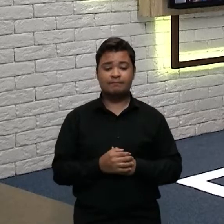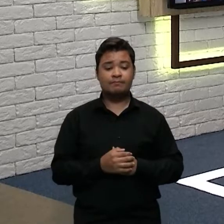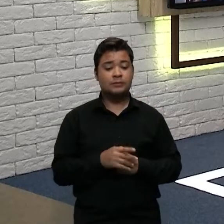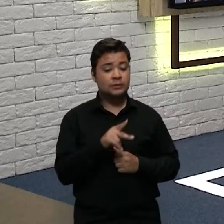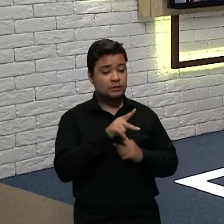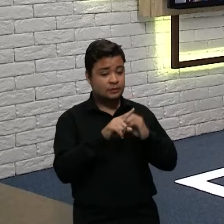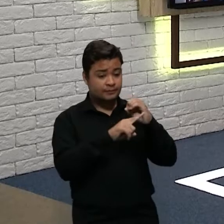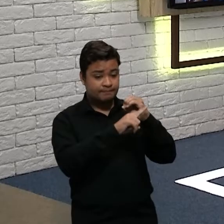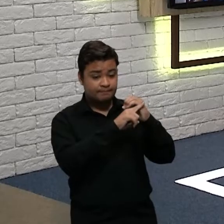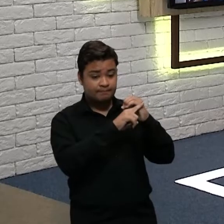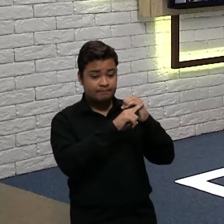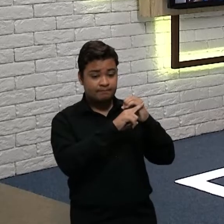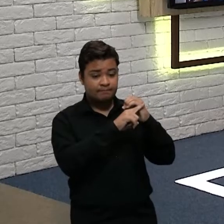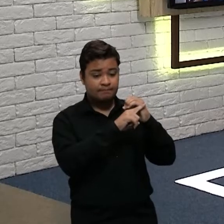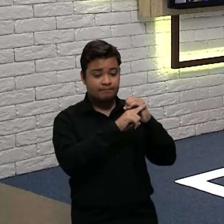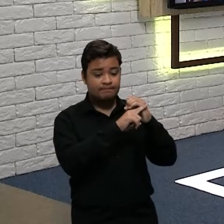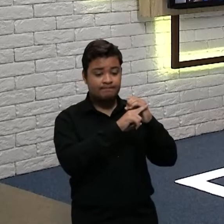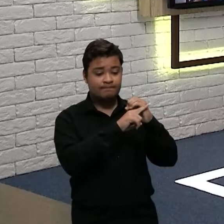Professora?